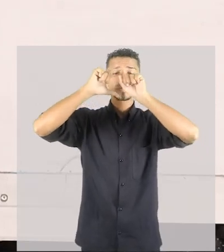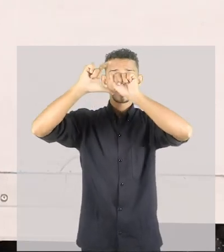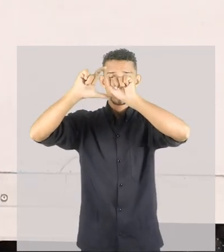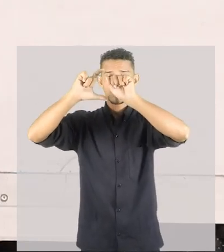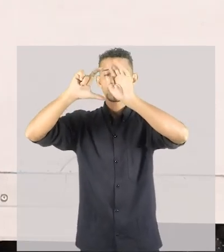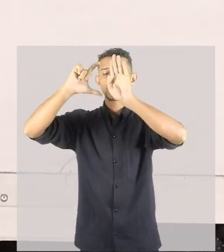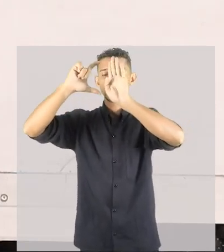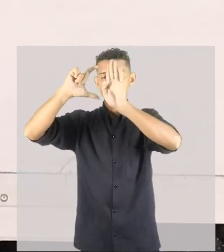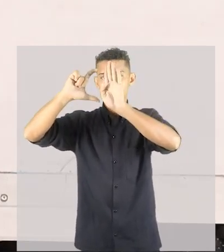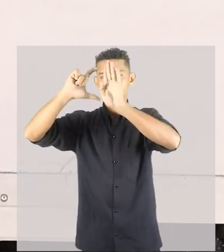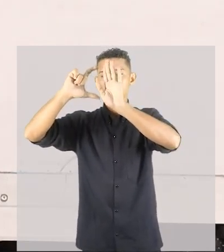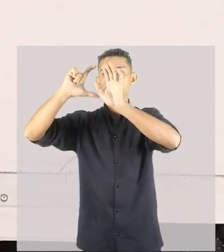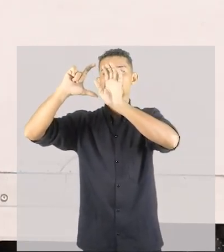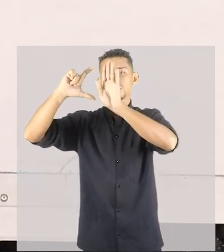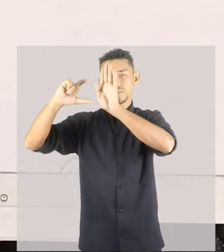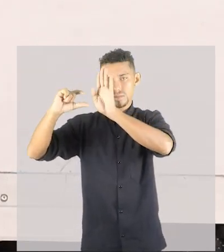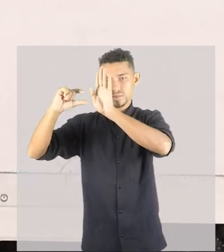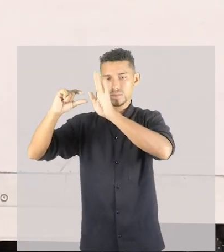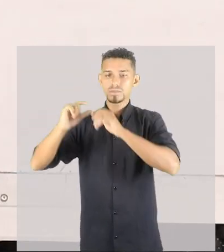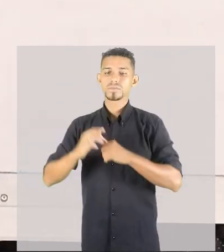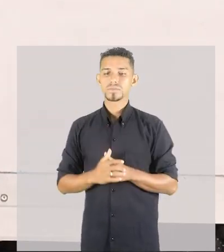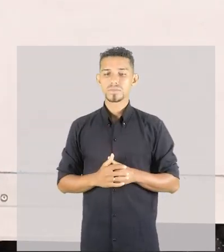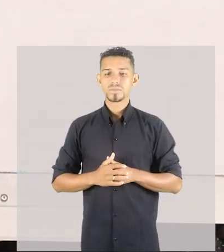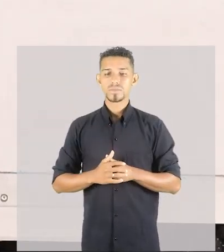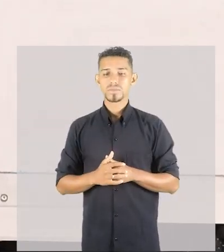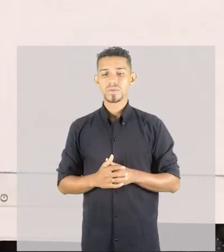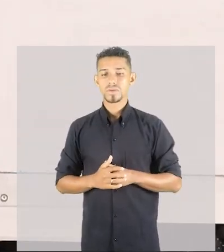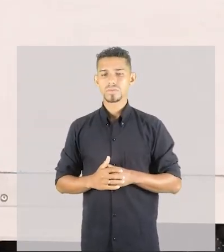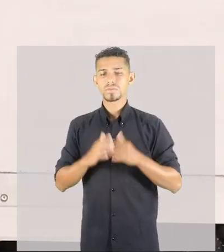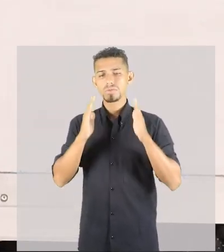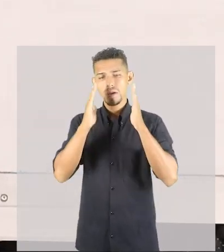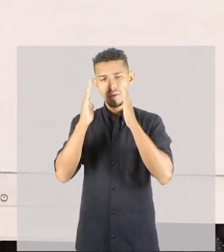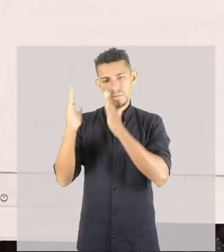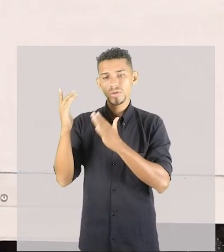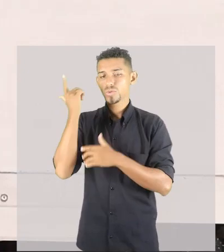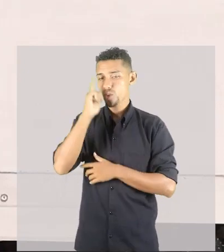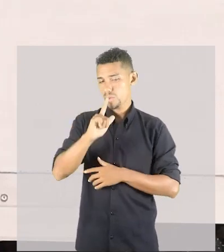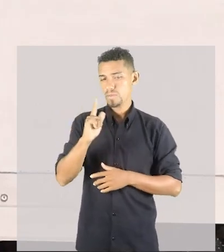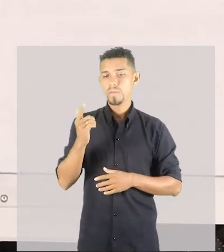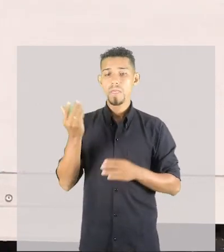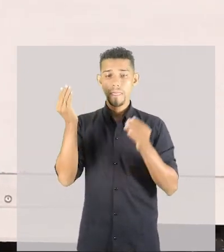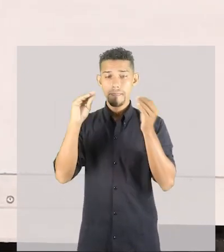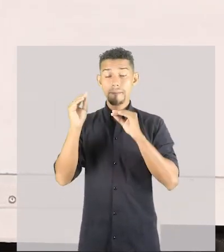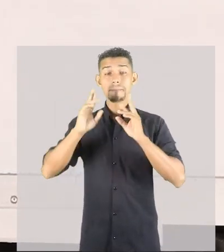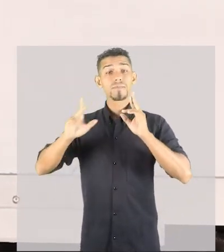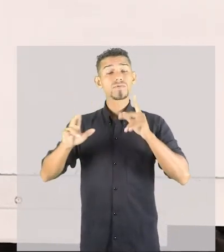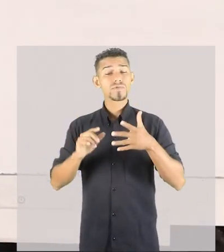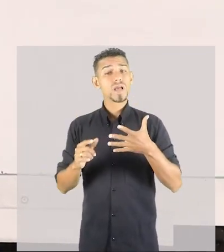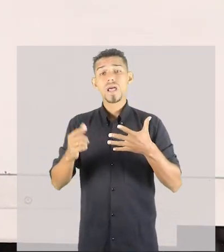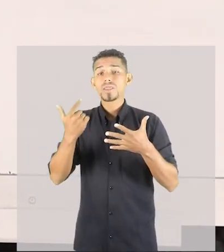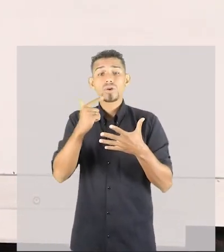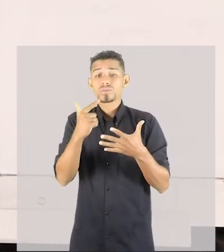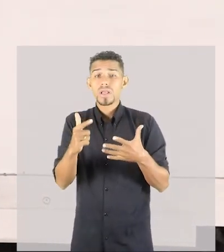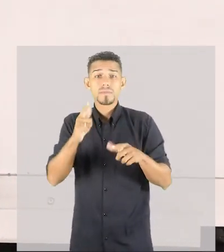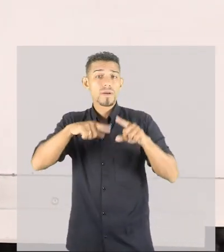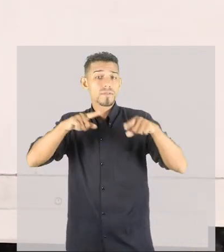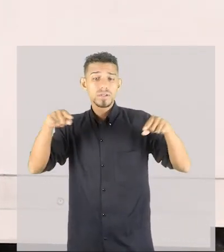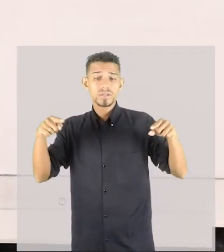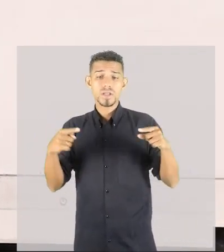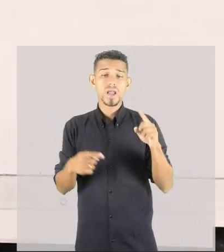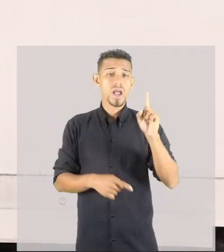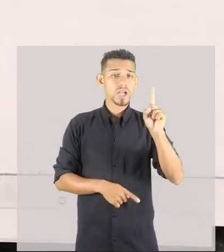certo? Então, tá aqui o nosso quadro, tá? O mesmo que a gente fez agora há pouco. A diferença é que a gente não tem uma variação de 1